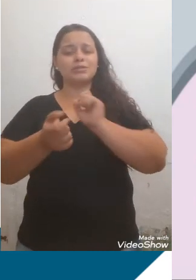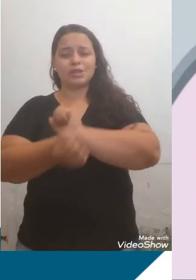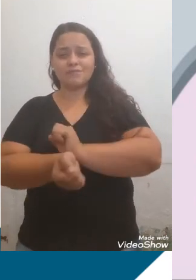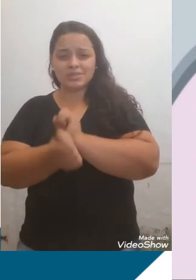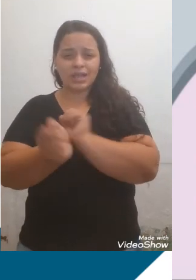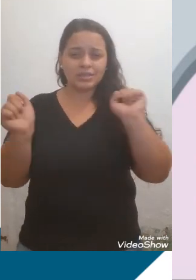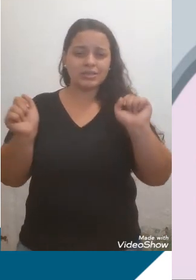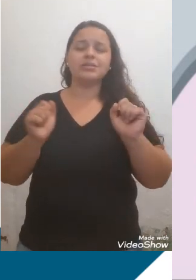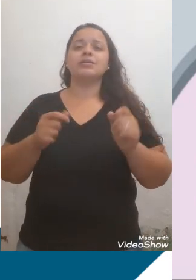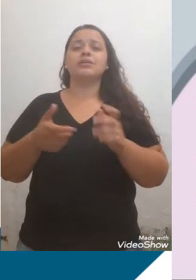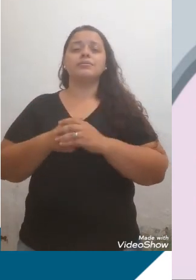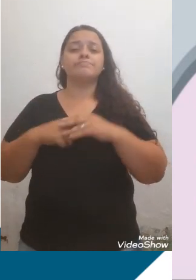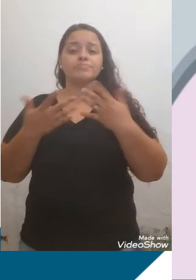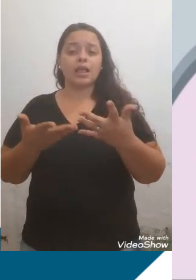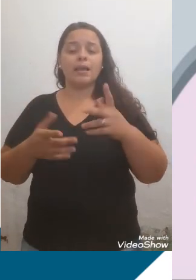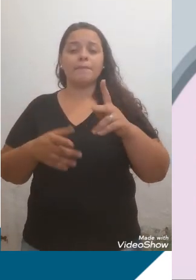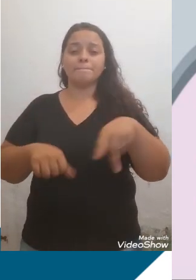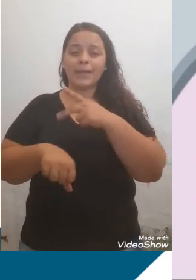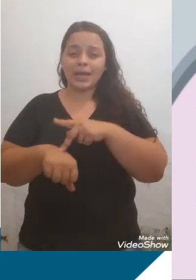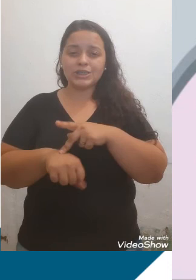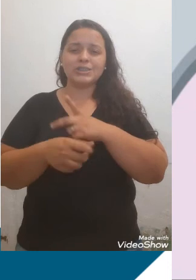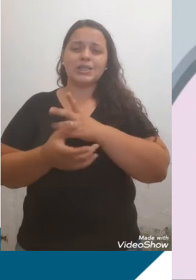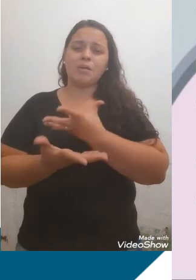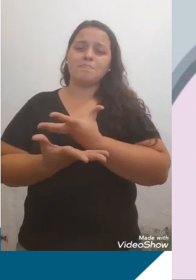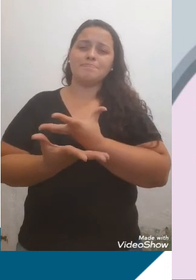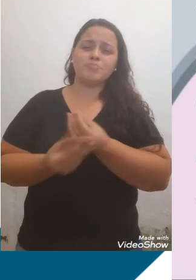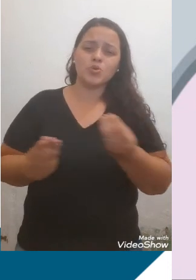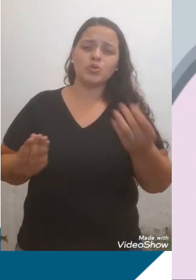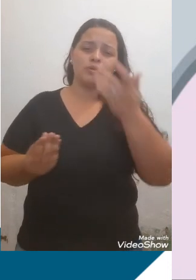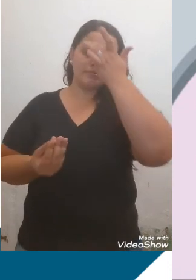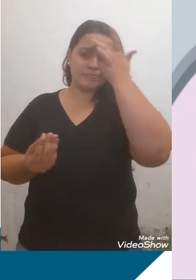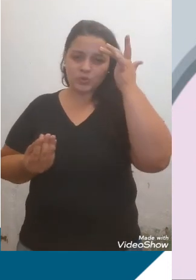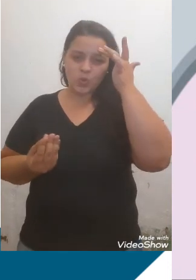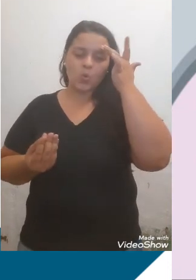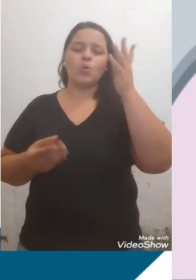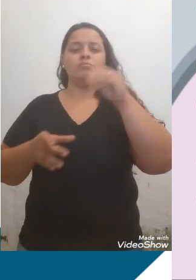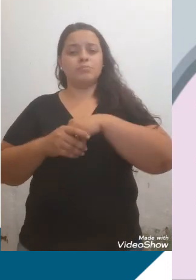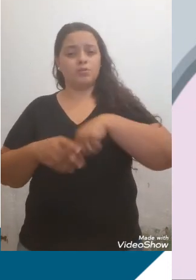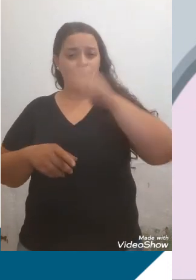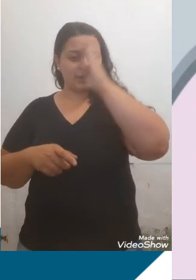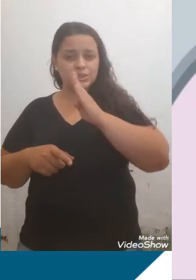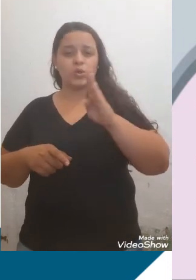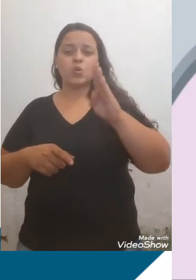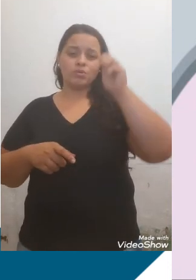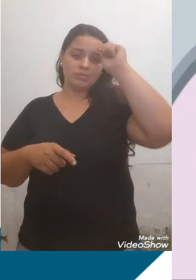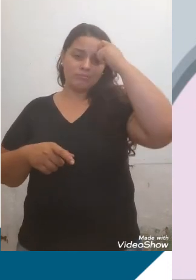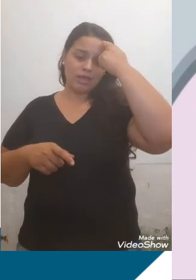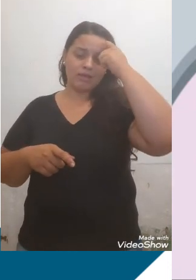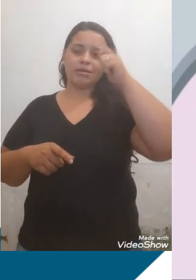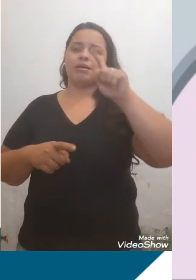raciais, ter um país com esse contingente de população africana e